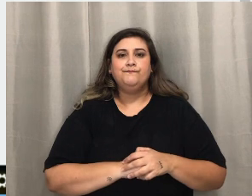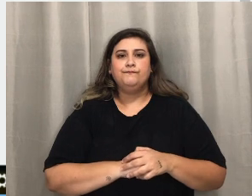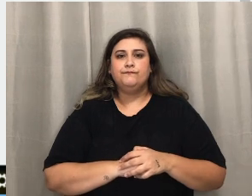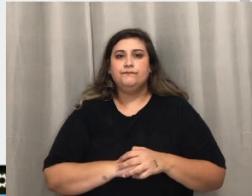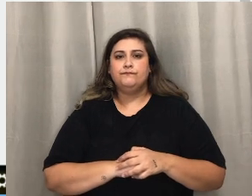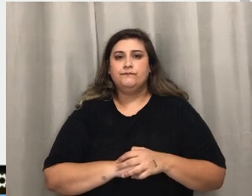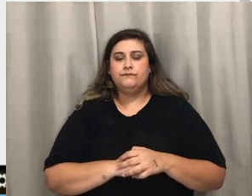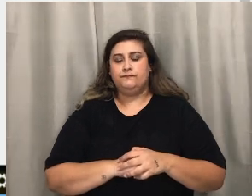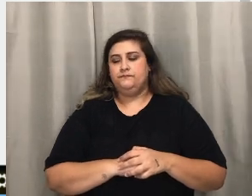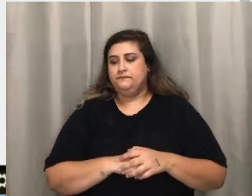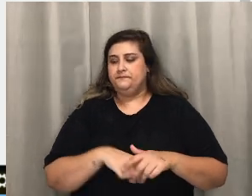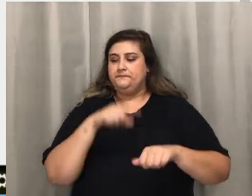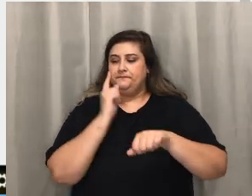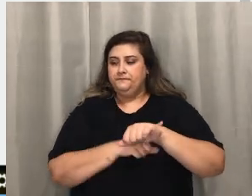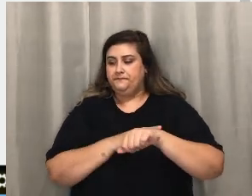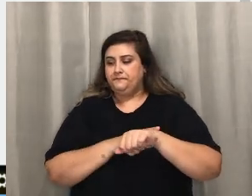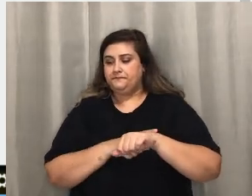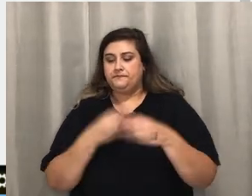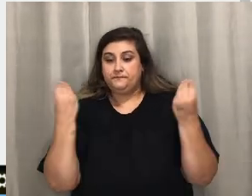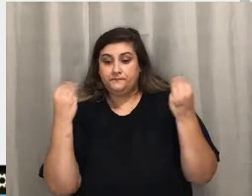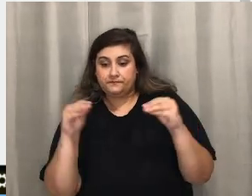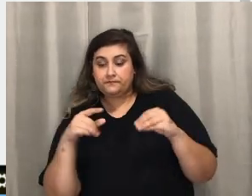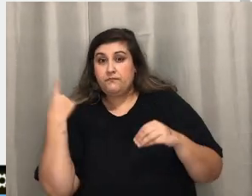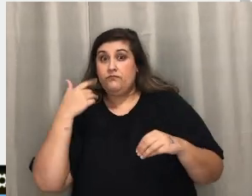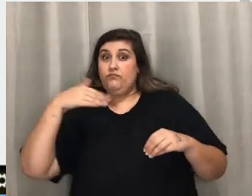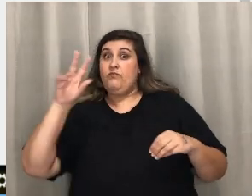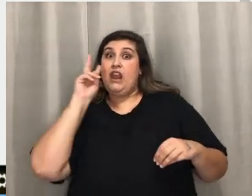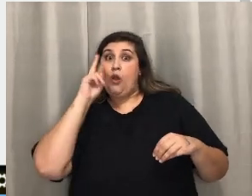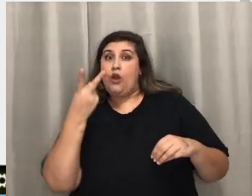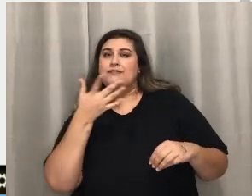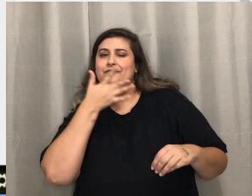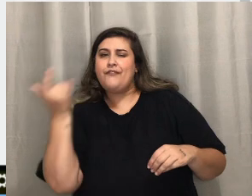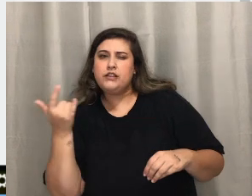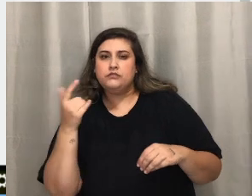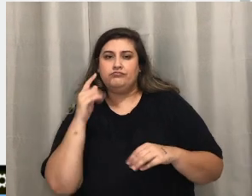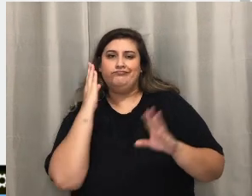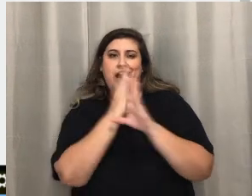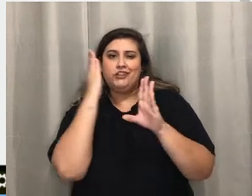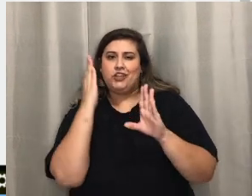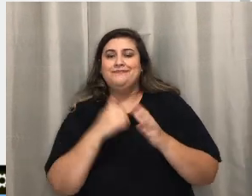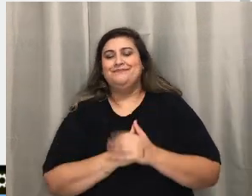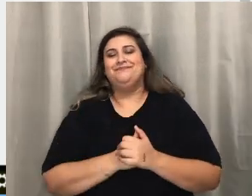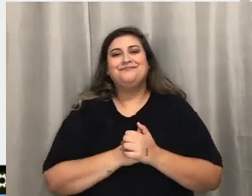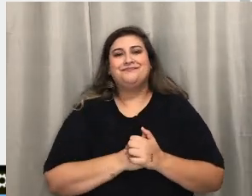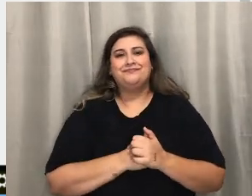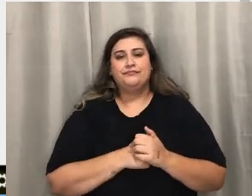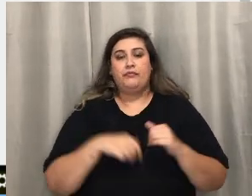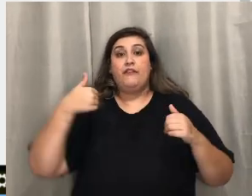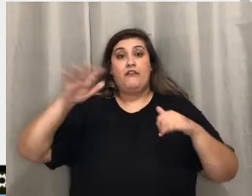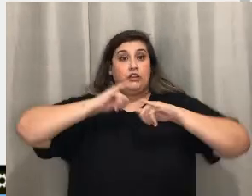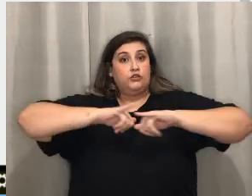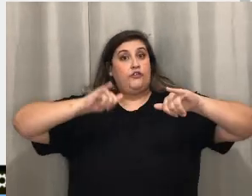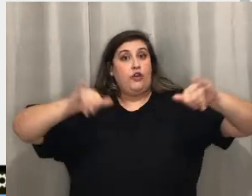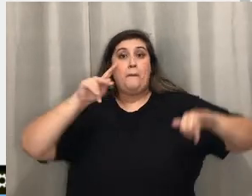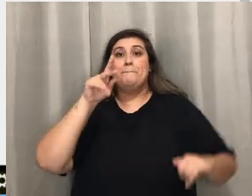vamos colocar um nome na qual nós seremos reconhecidos facilmente, né? Que o Anchor ele vai